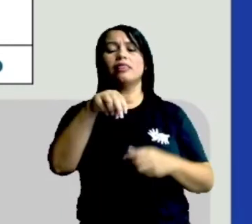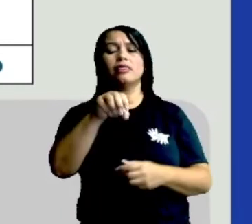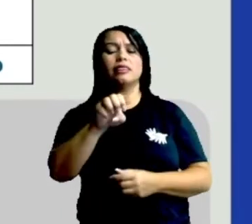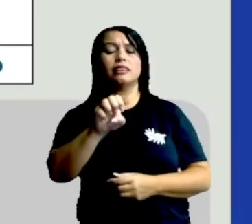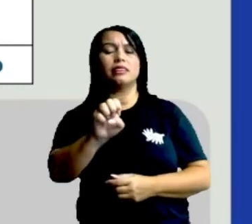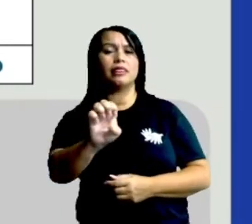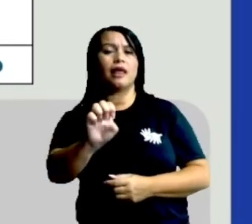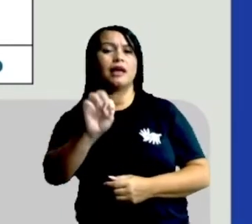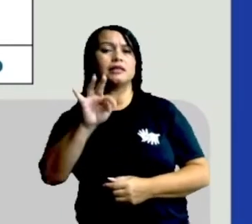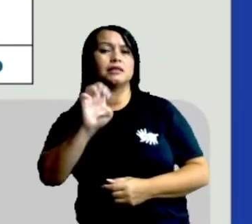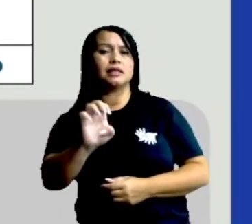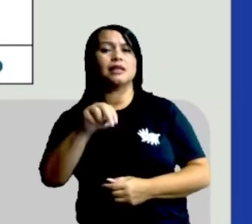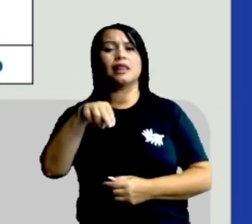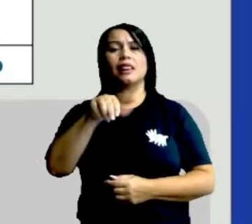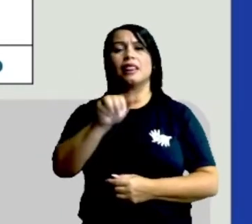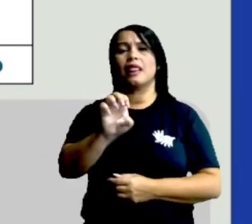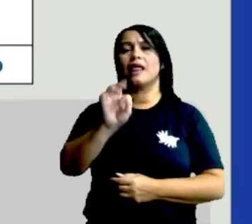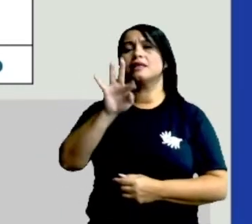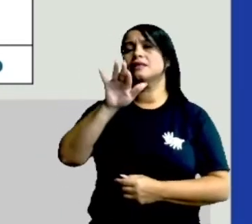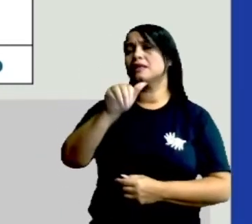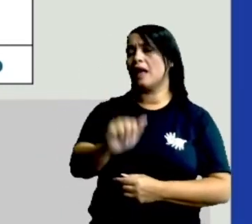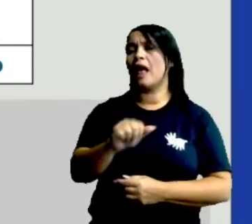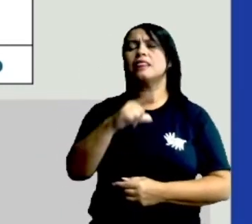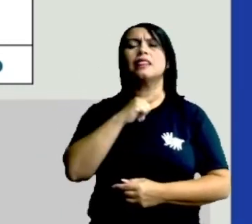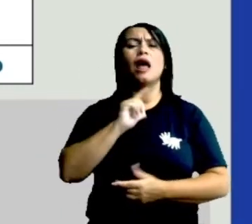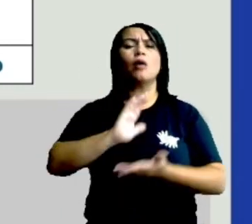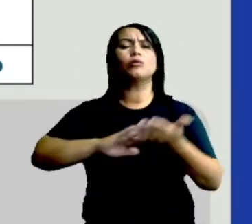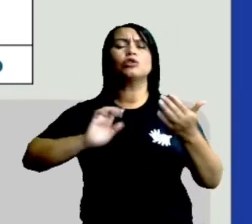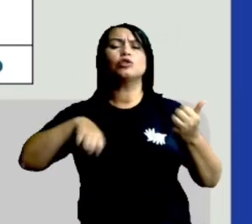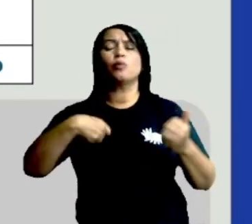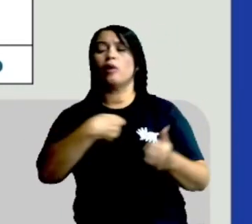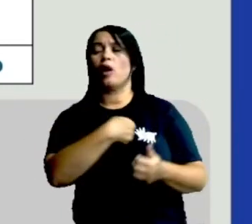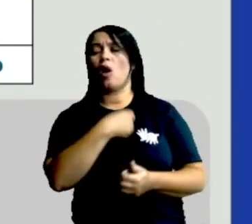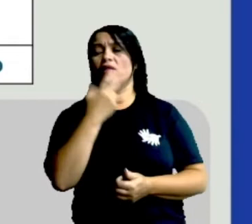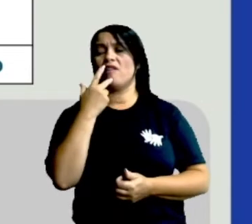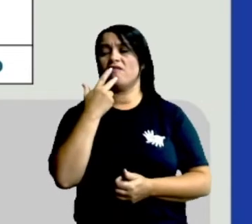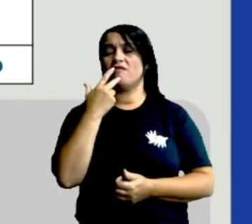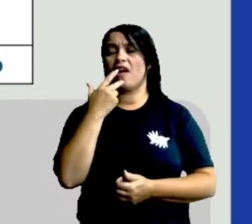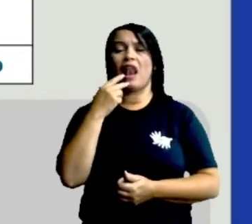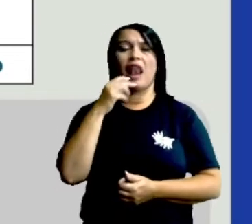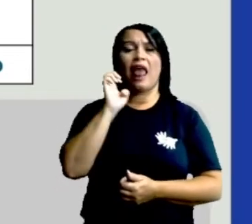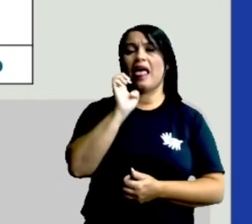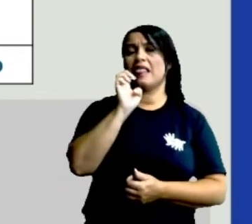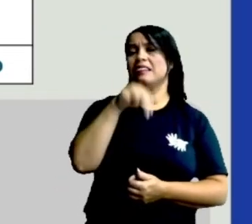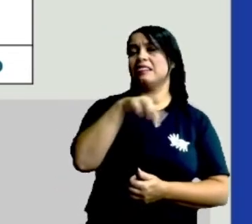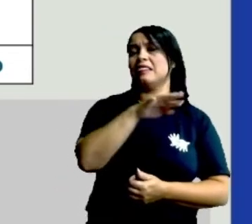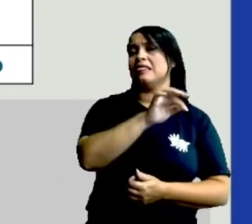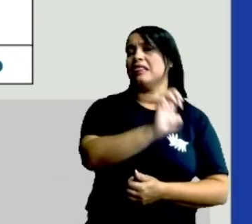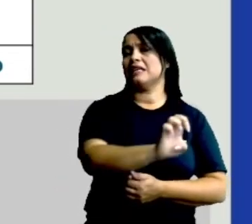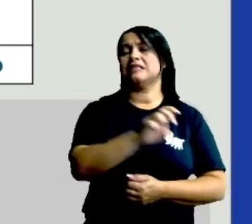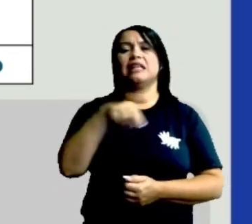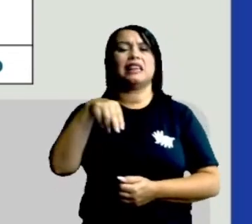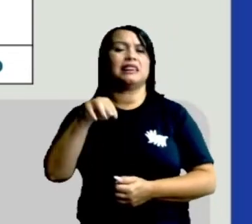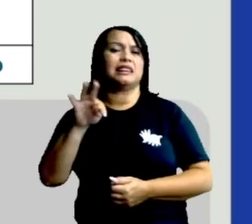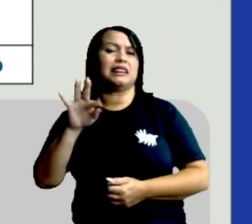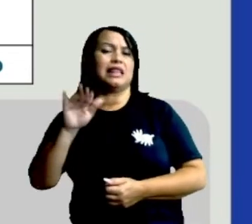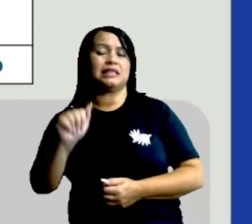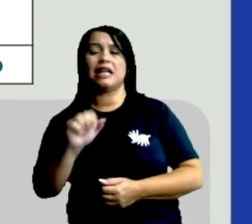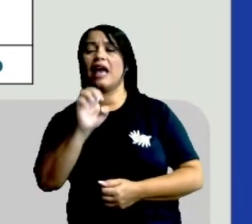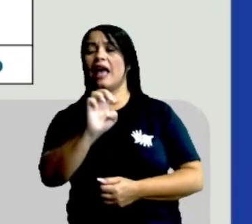neste, nesta. Em espanhol, a gente não vai dizer neste e nesta.